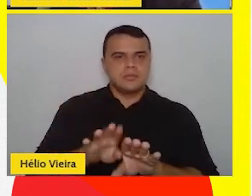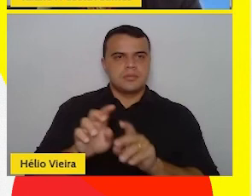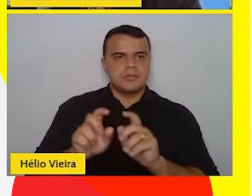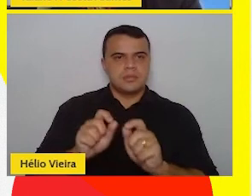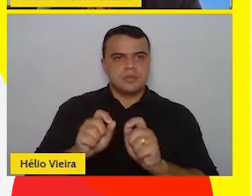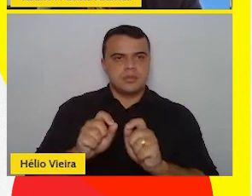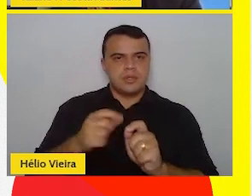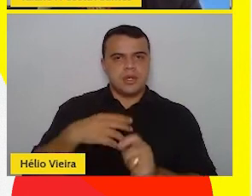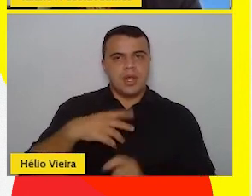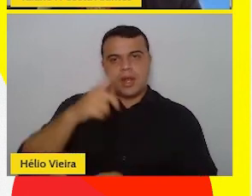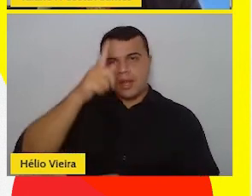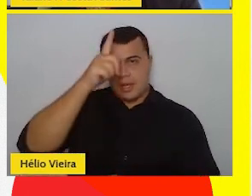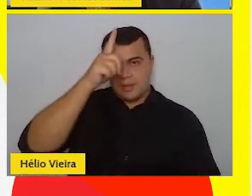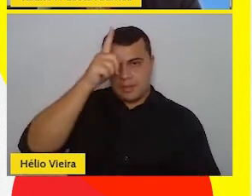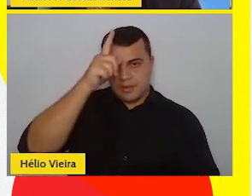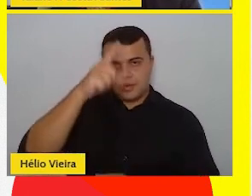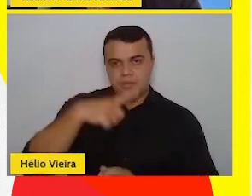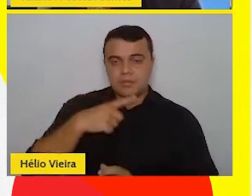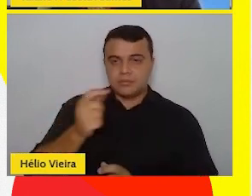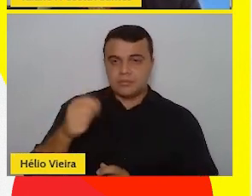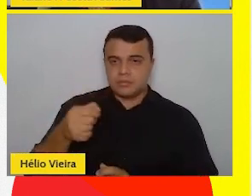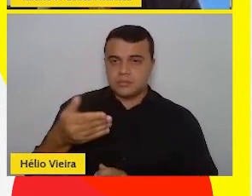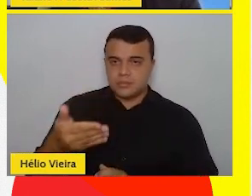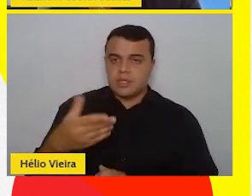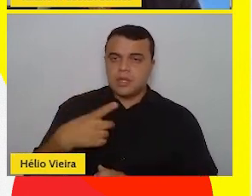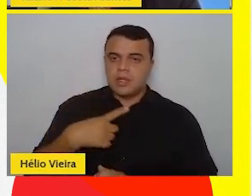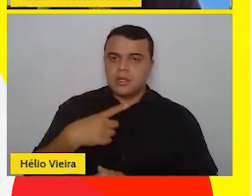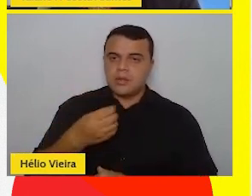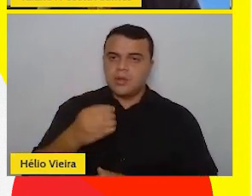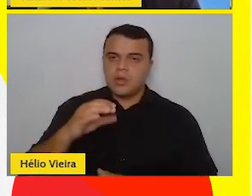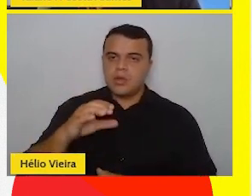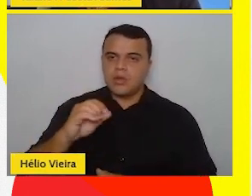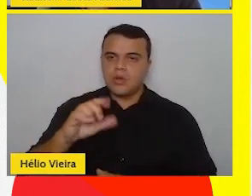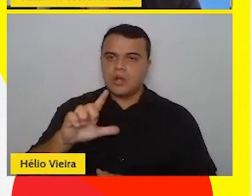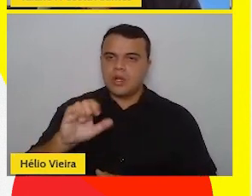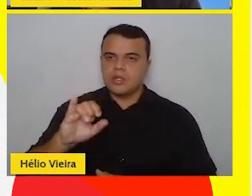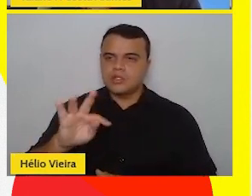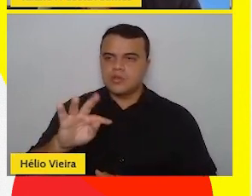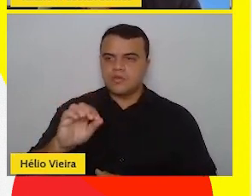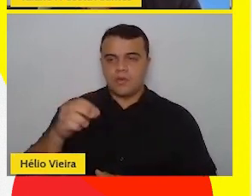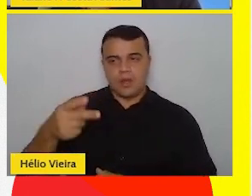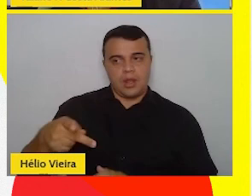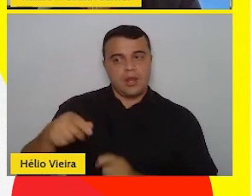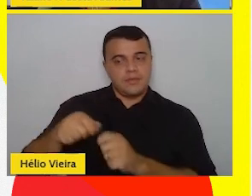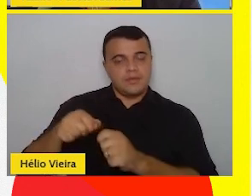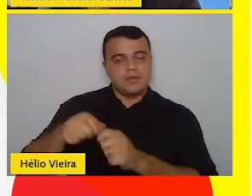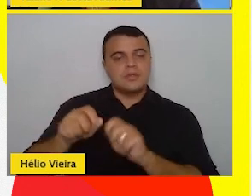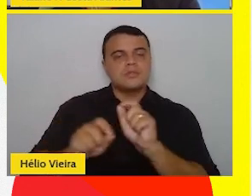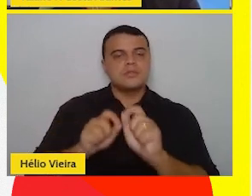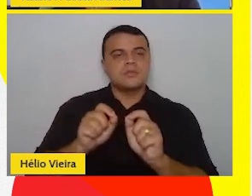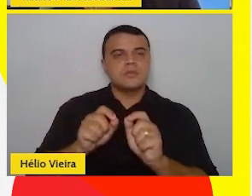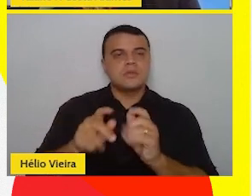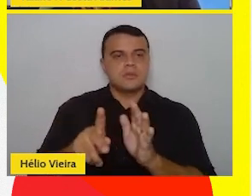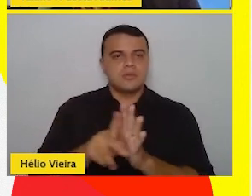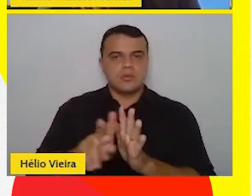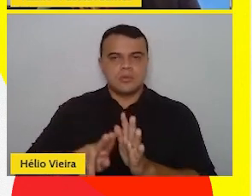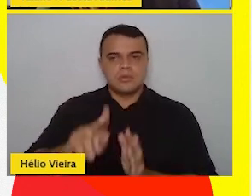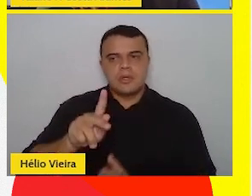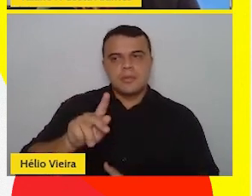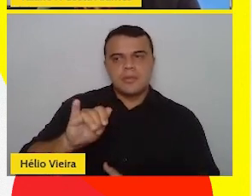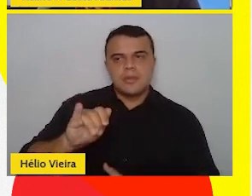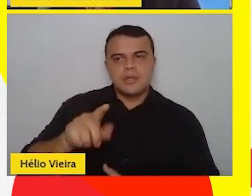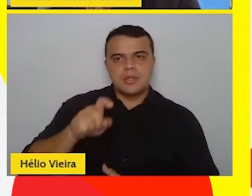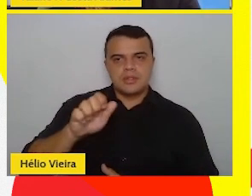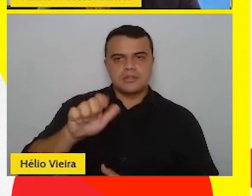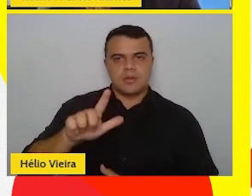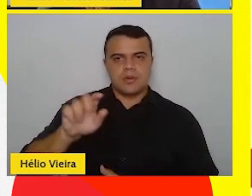coletivo alemão IBI também, que é um coletivo muito legal que trabalha a questão do pixel art.